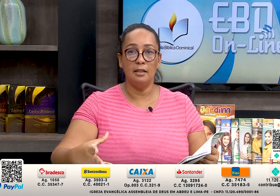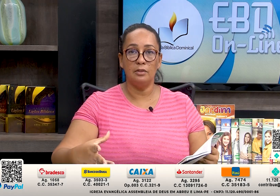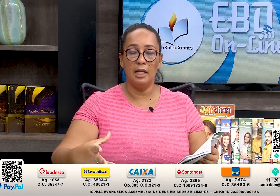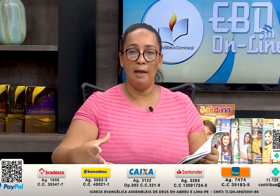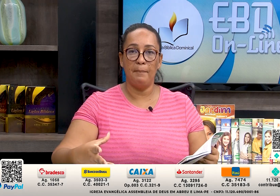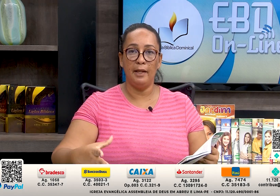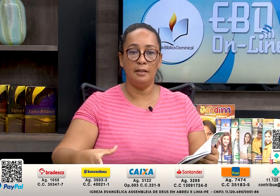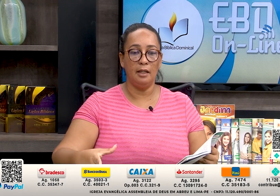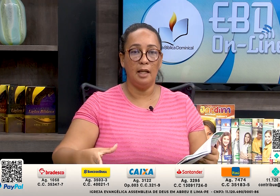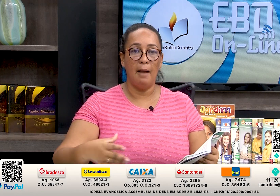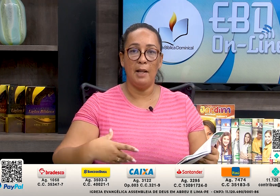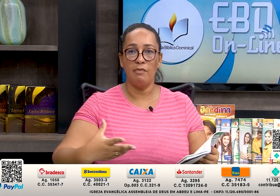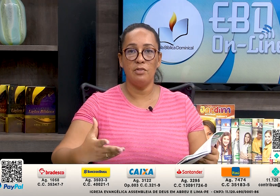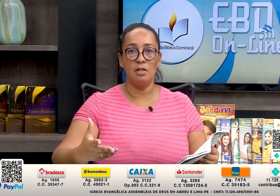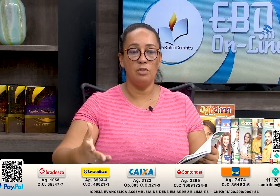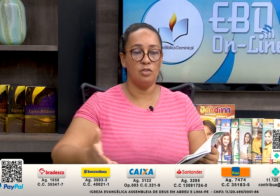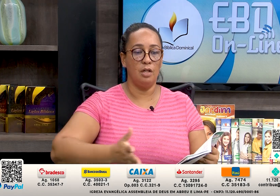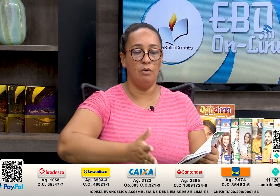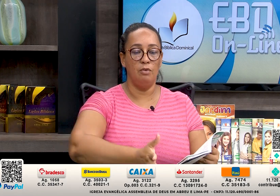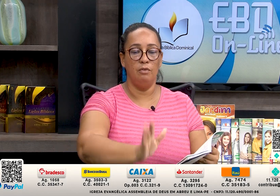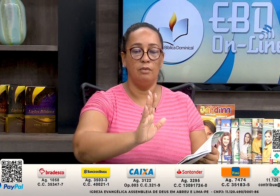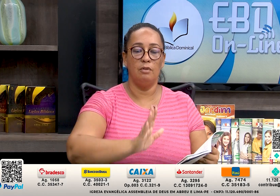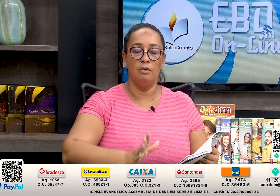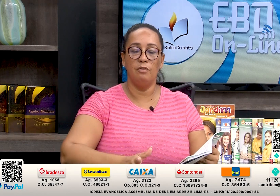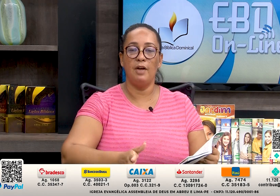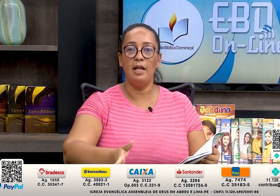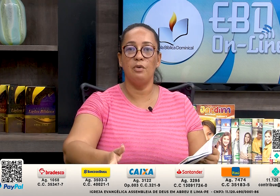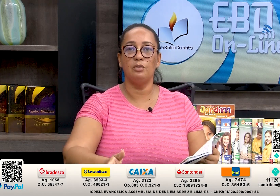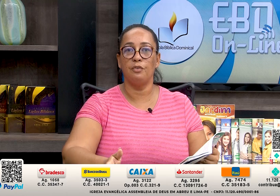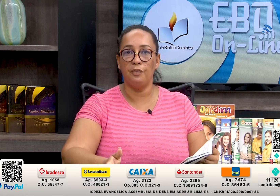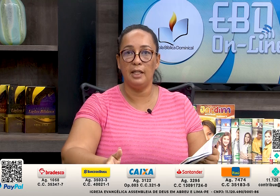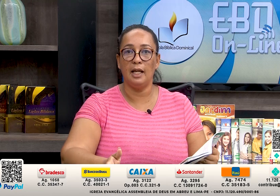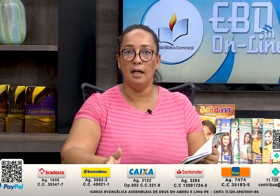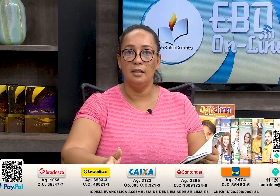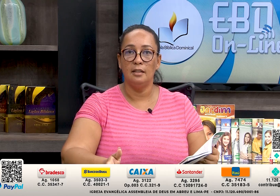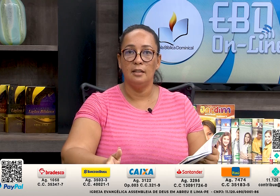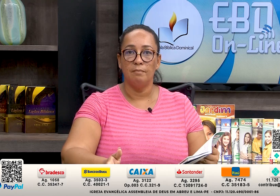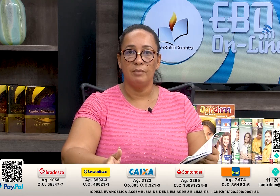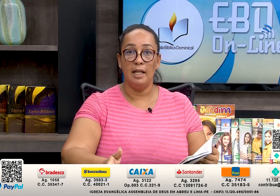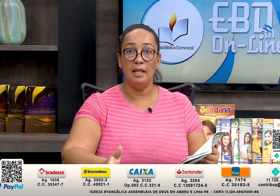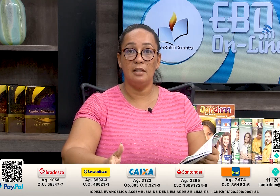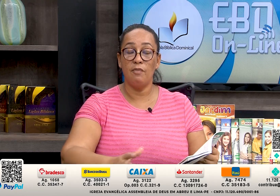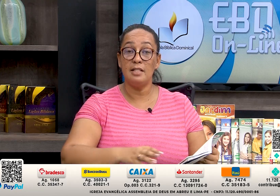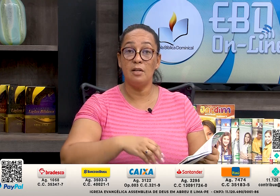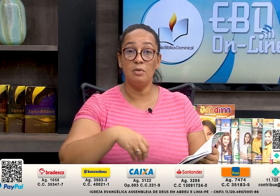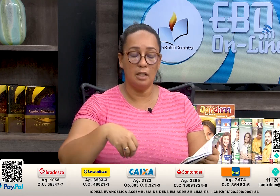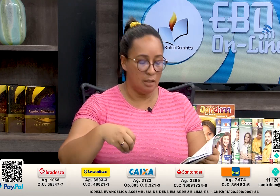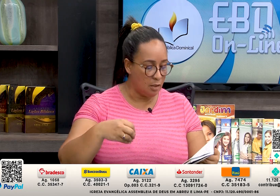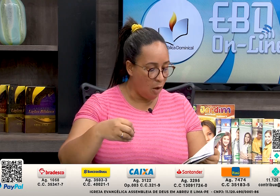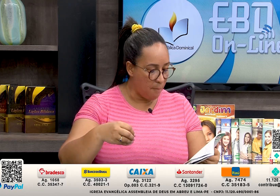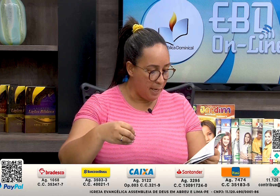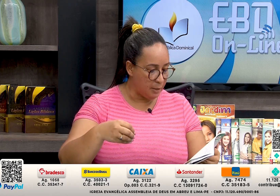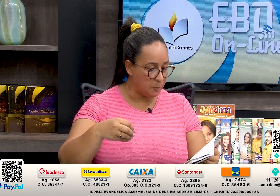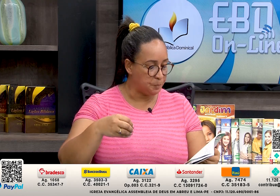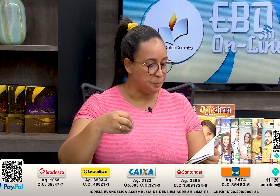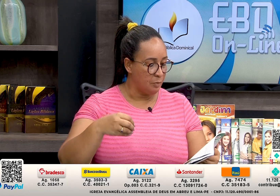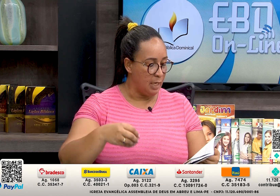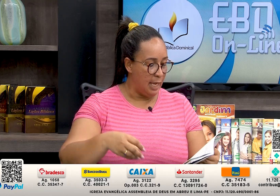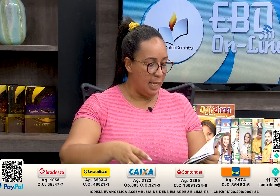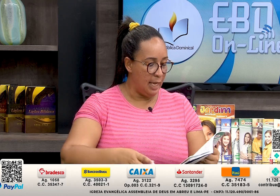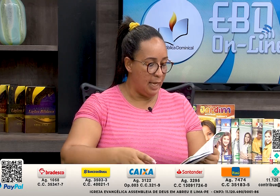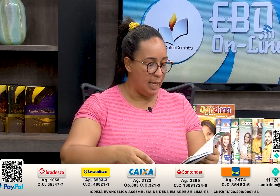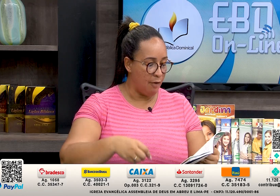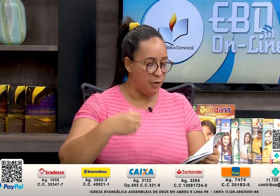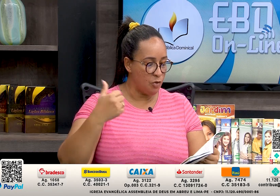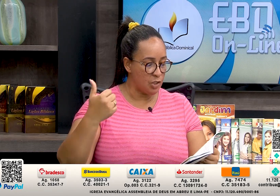trabalhando de repente a palavra do senhor diz que um vai o outro fica né então vai ser um grande tormento